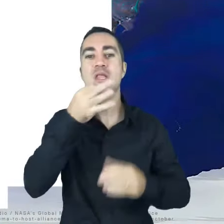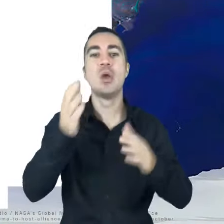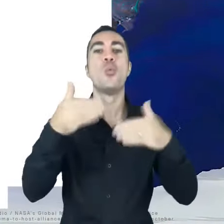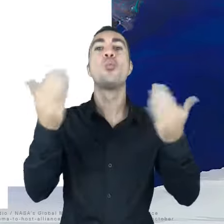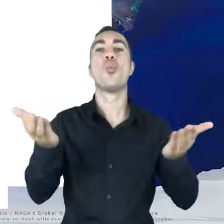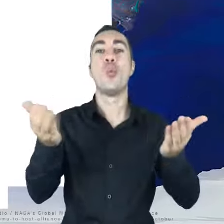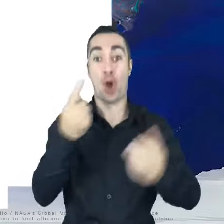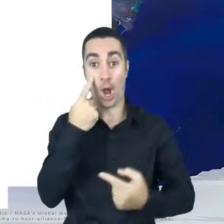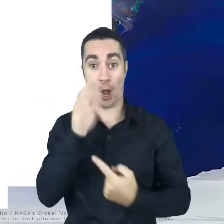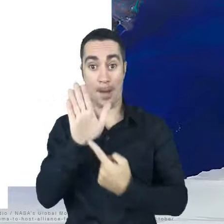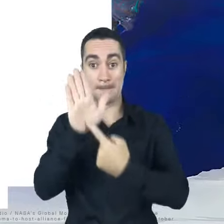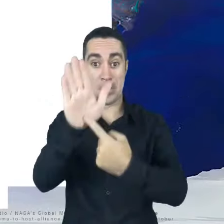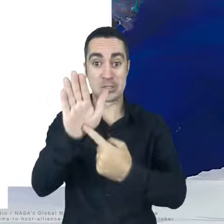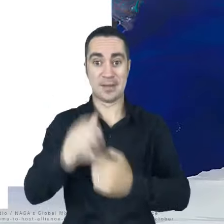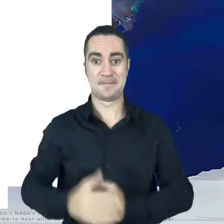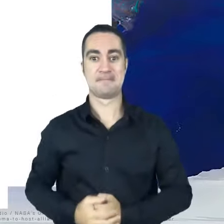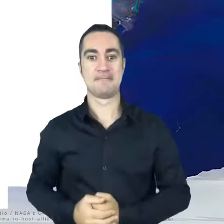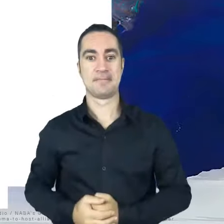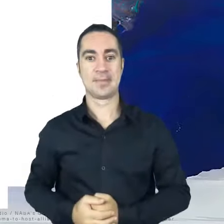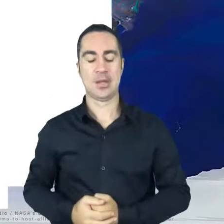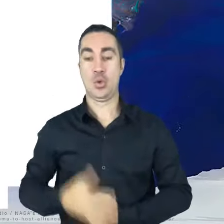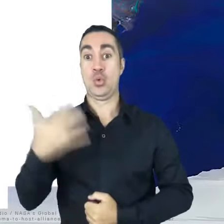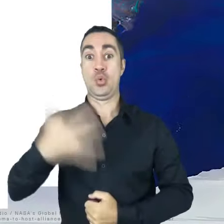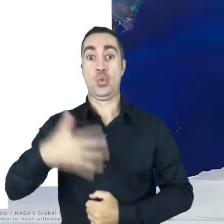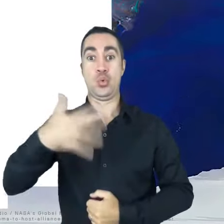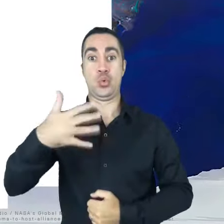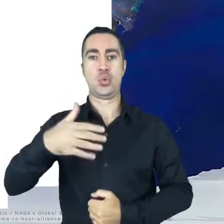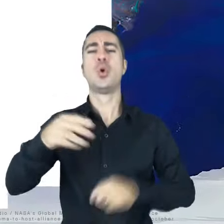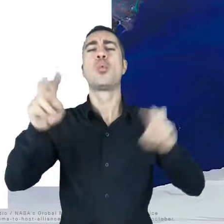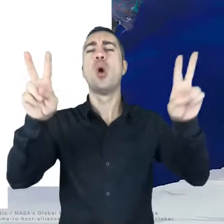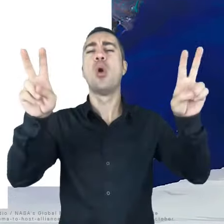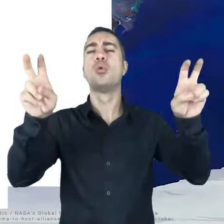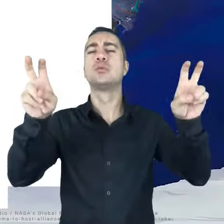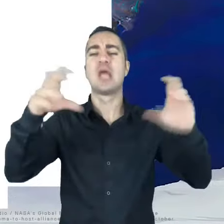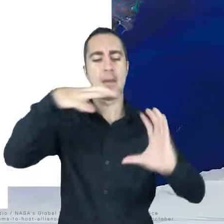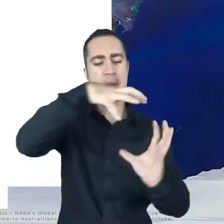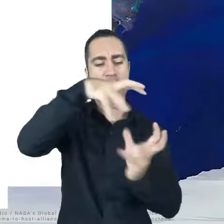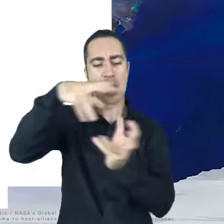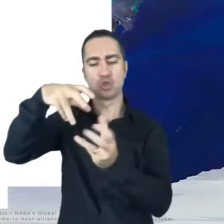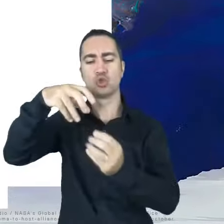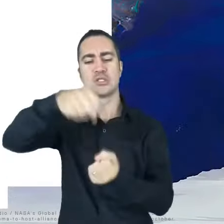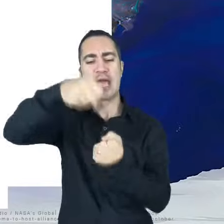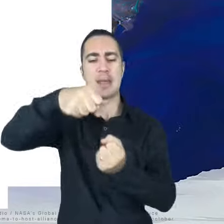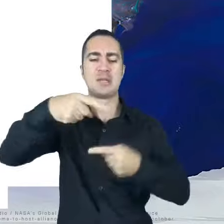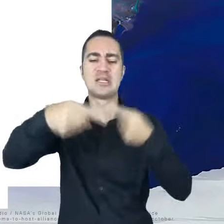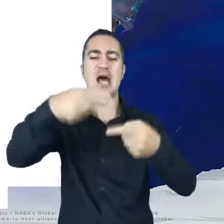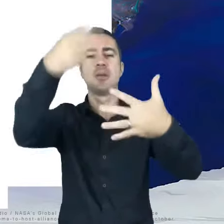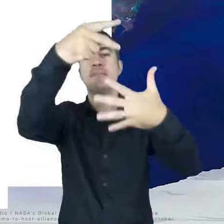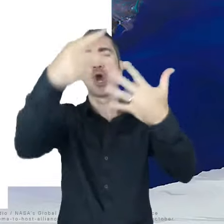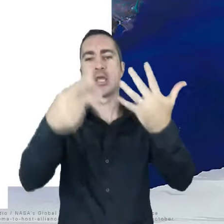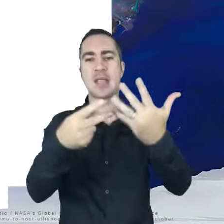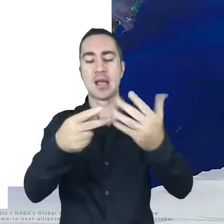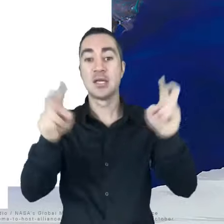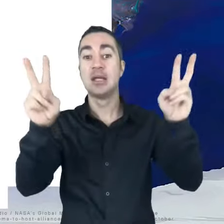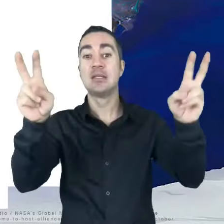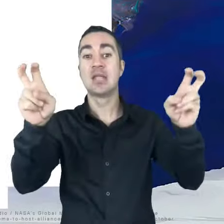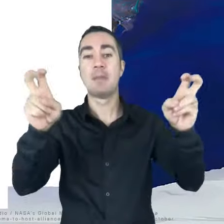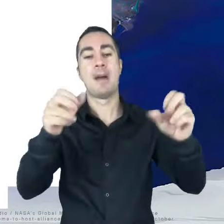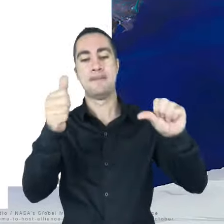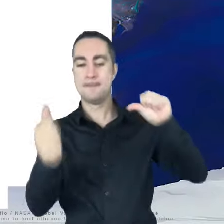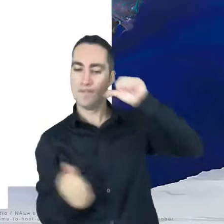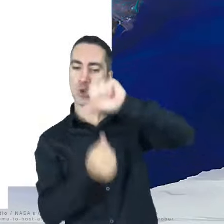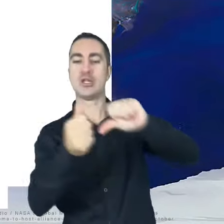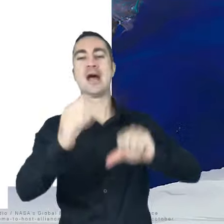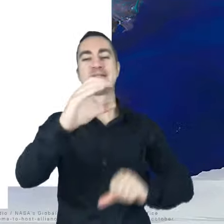Poxa, para você, qual o tema de sustentabilidade deveria ser prioridade? Mudança climática e impacto